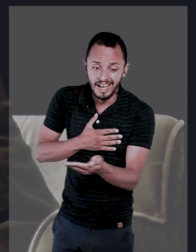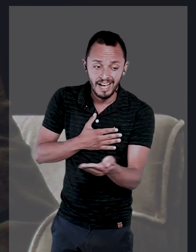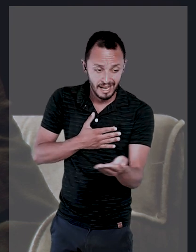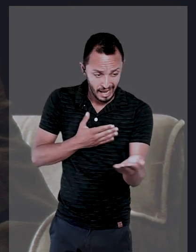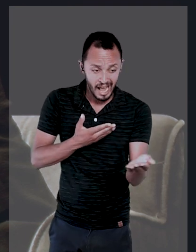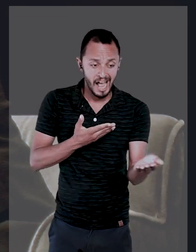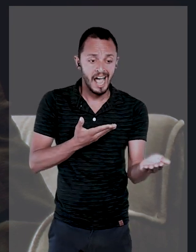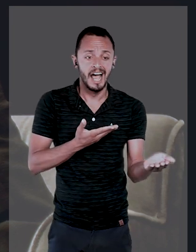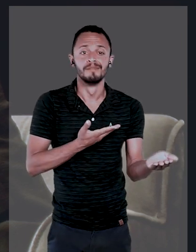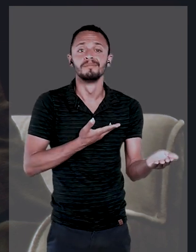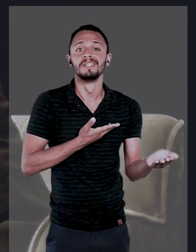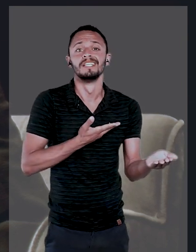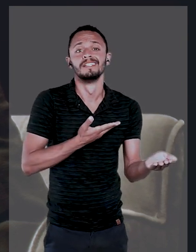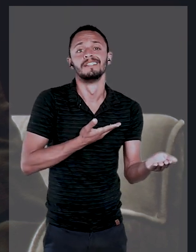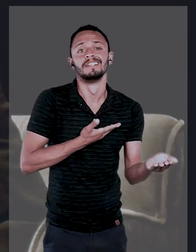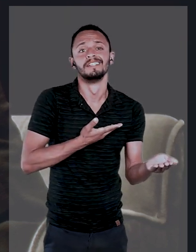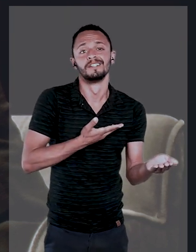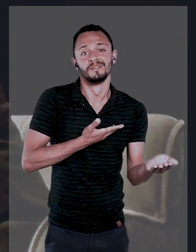Meus